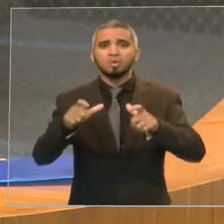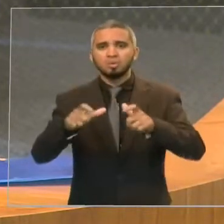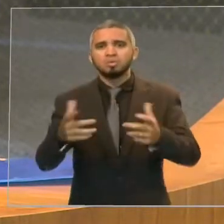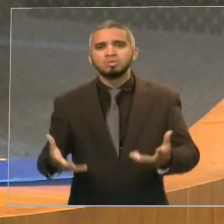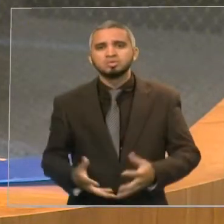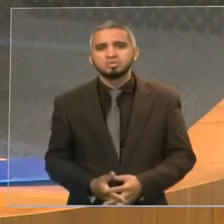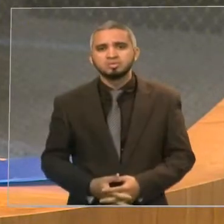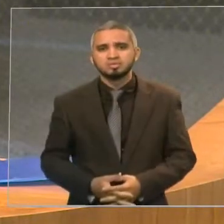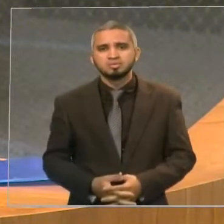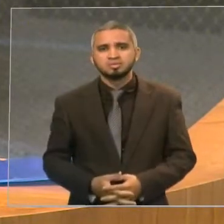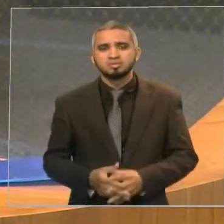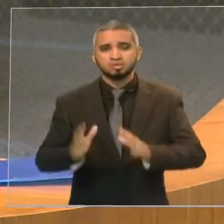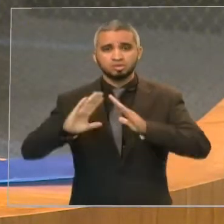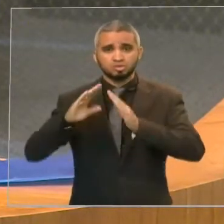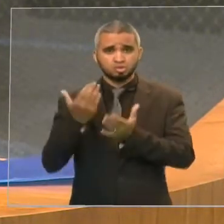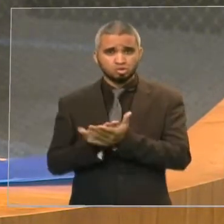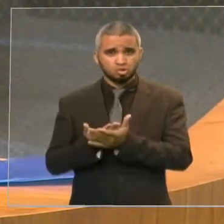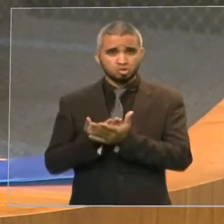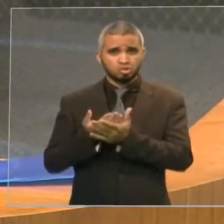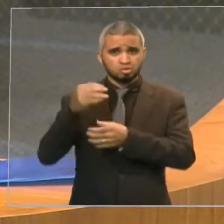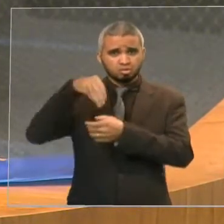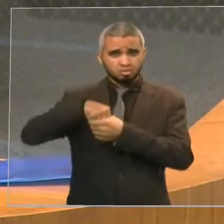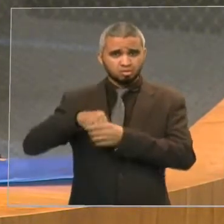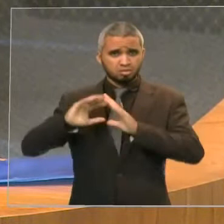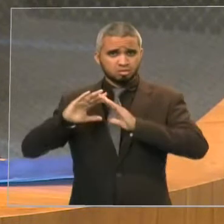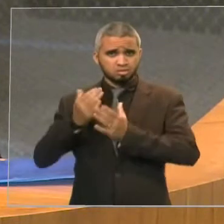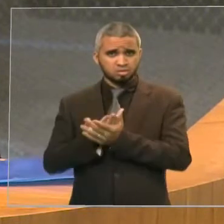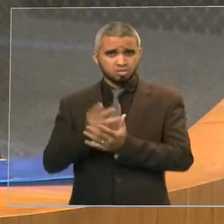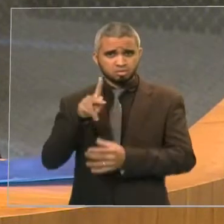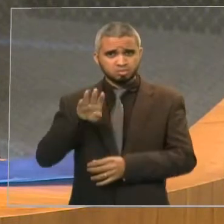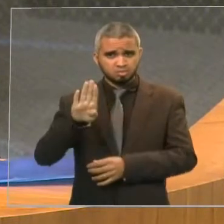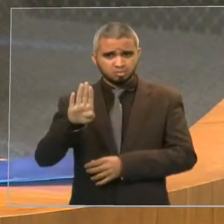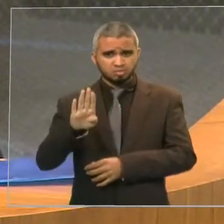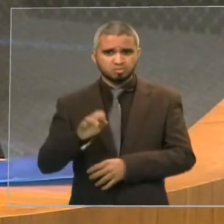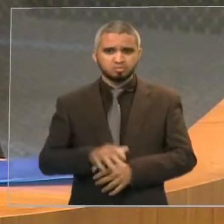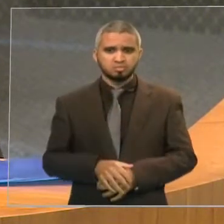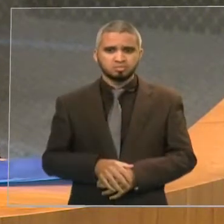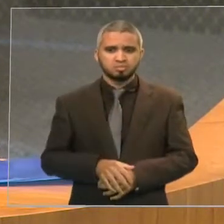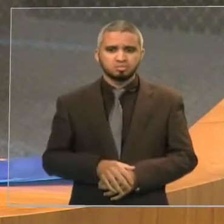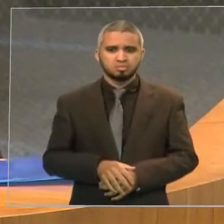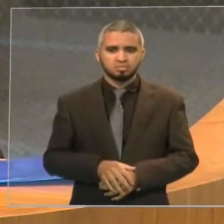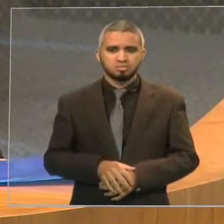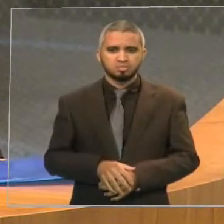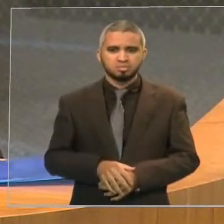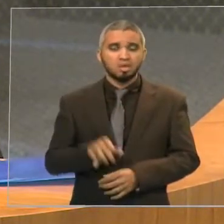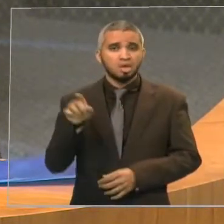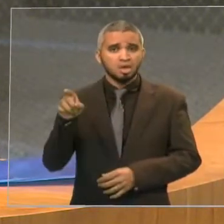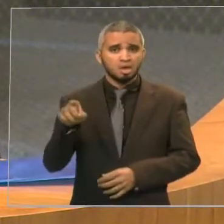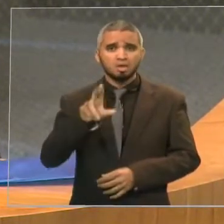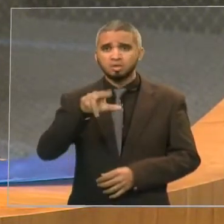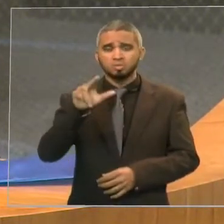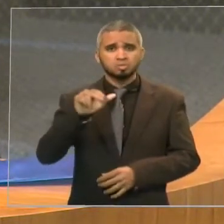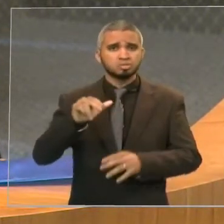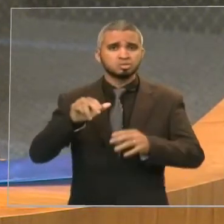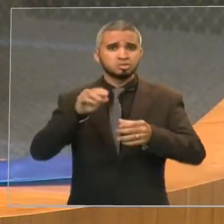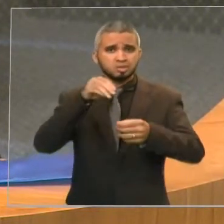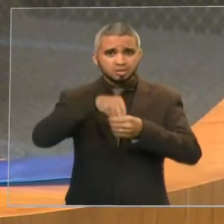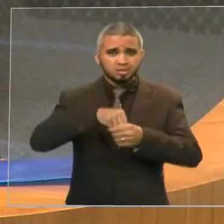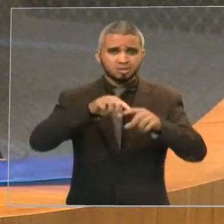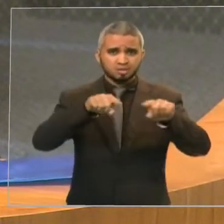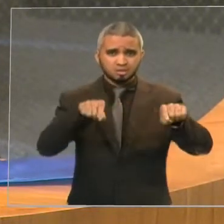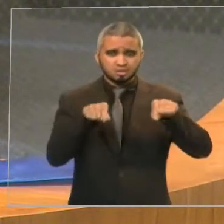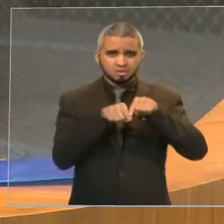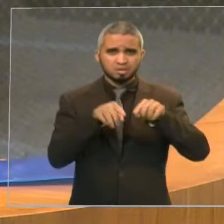estaduais. Dentro de uma escola pública estadual. Essa denúncia não foi minha, não estava em sala de aula. É uma denúncia de professores